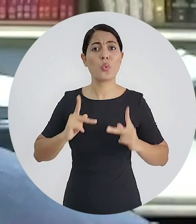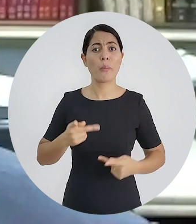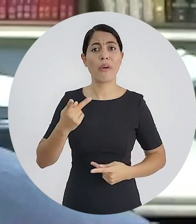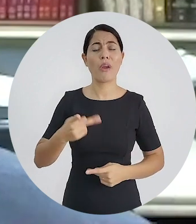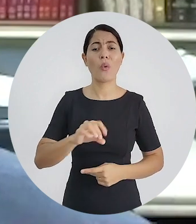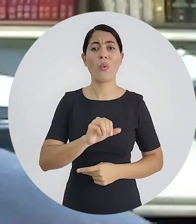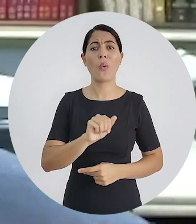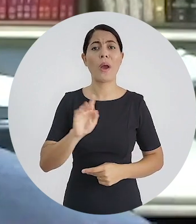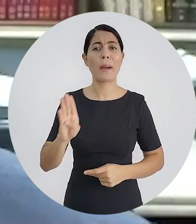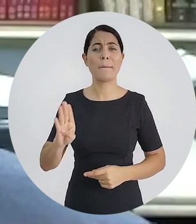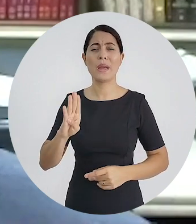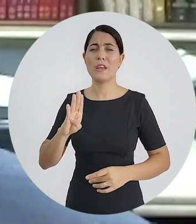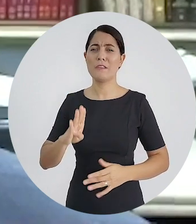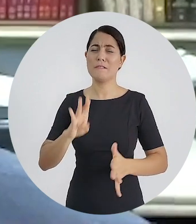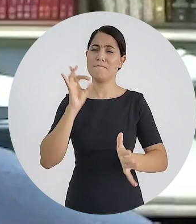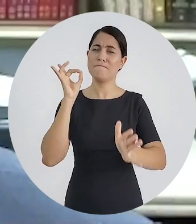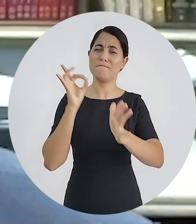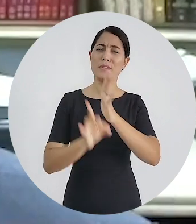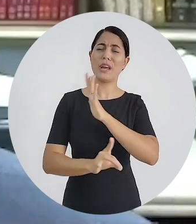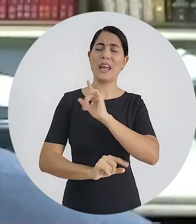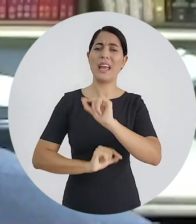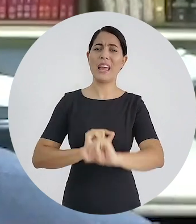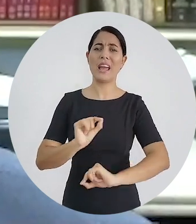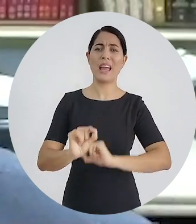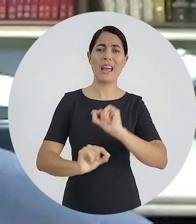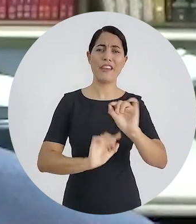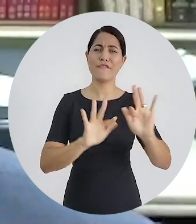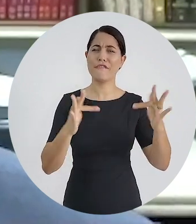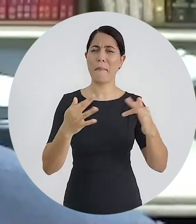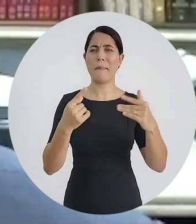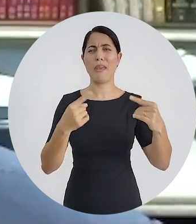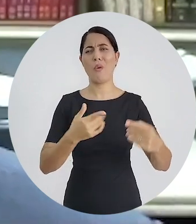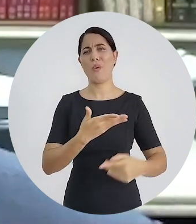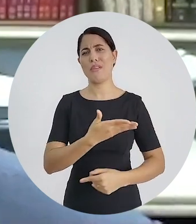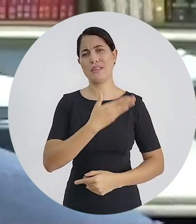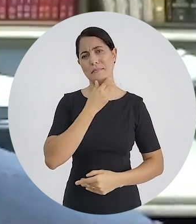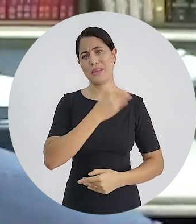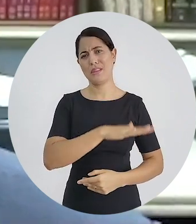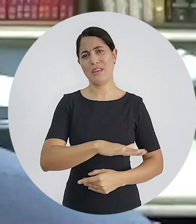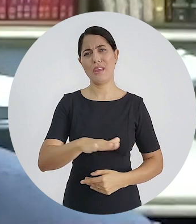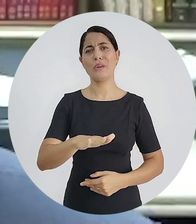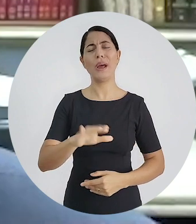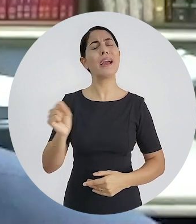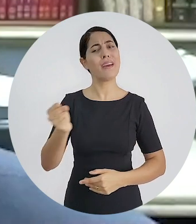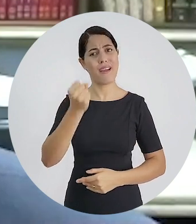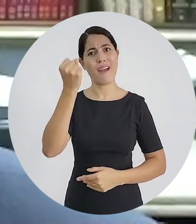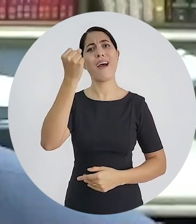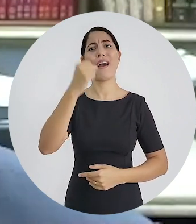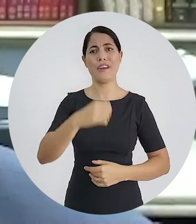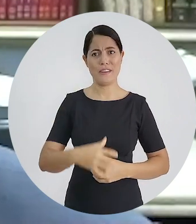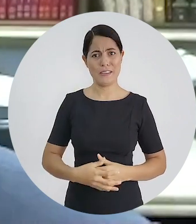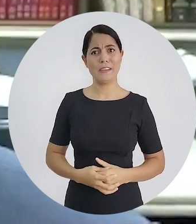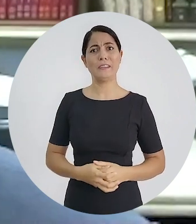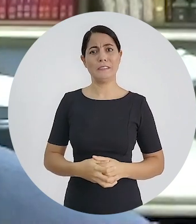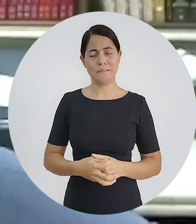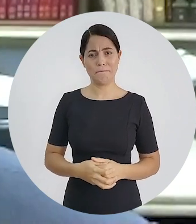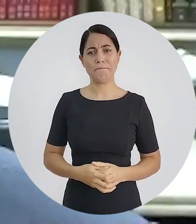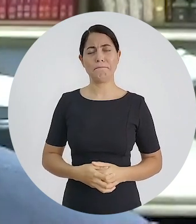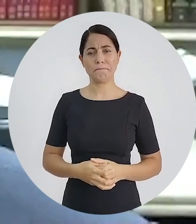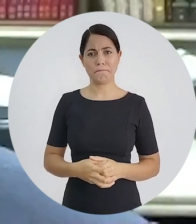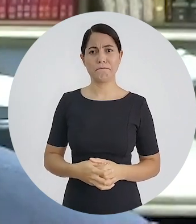OAB repudia com toda a força esse tipo de atitude. E mais grave porque foi no âmbito familiar.